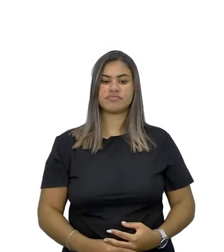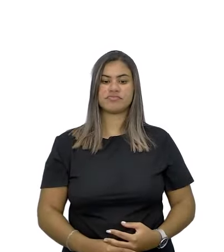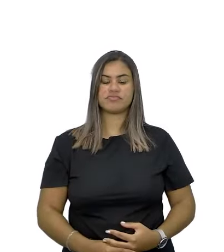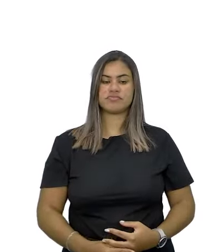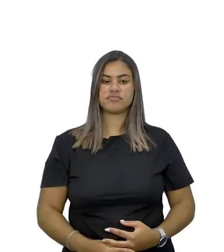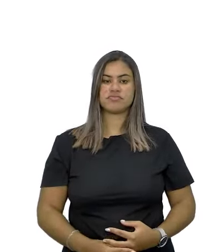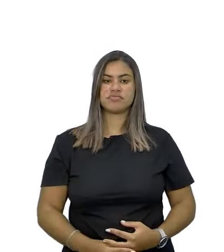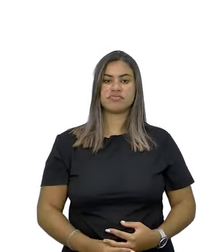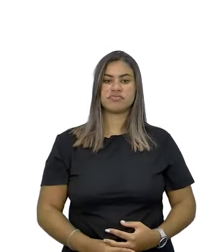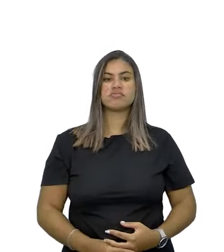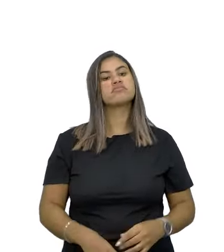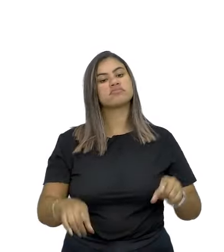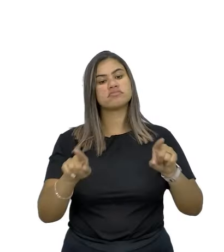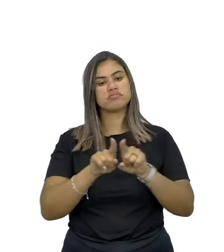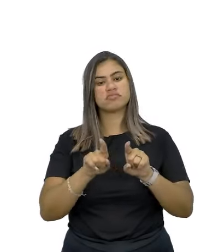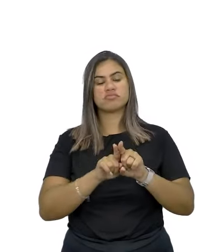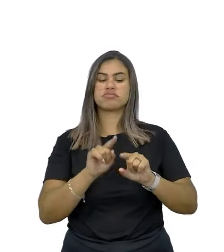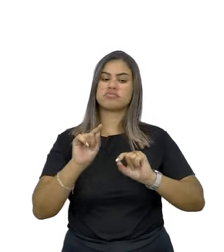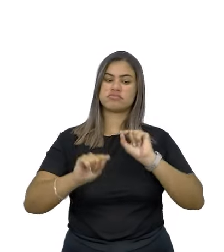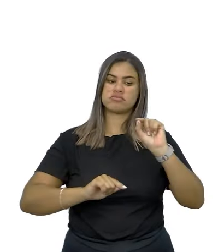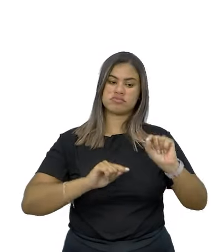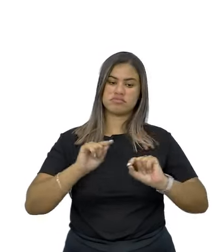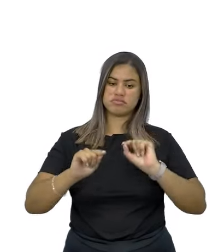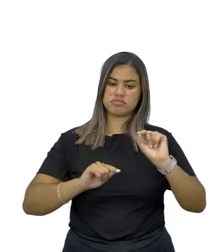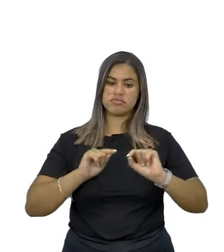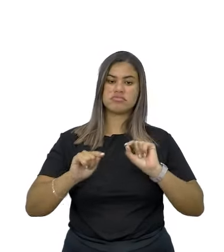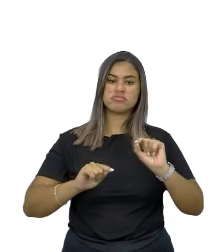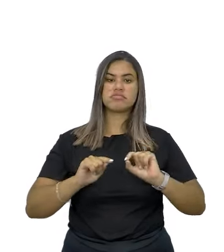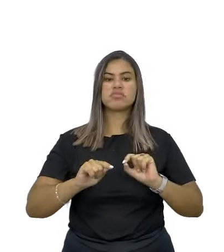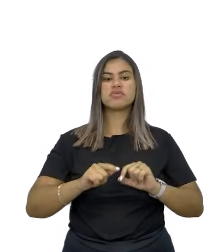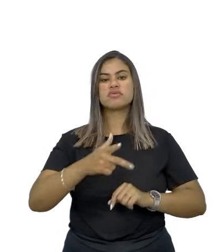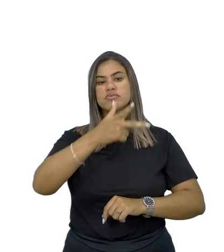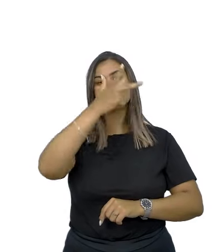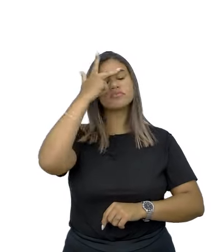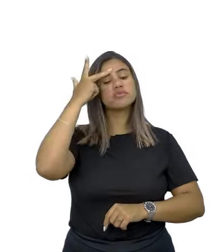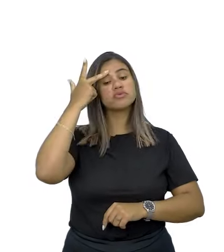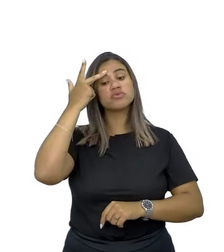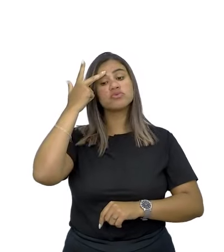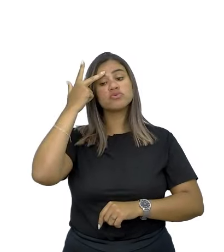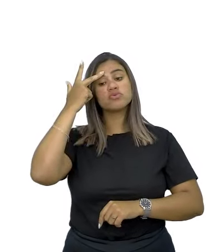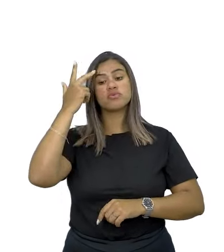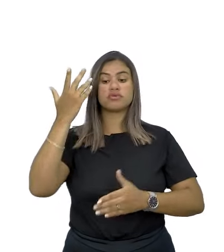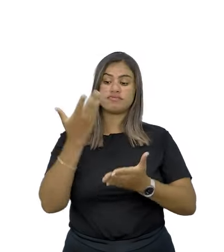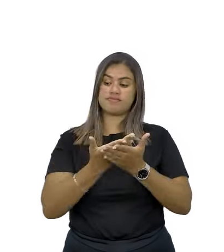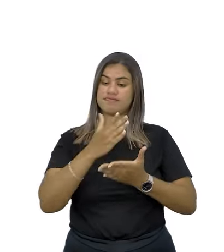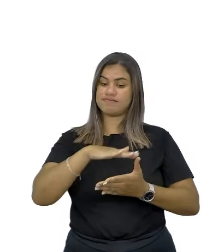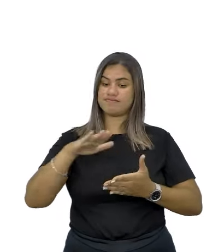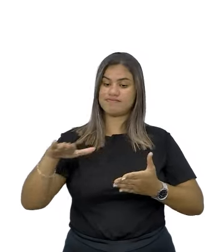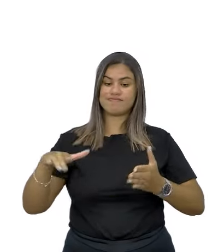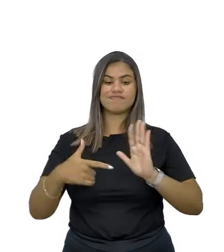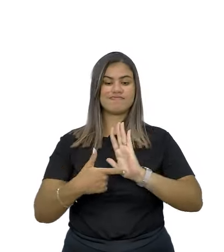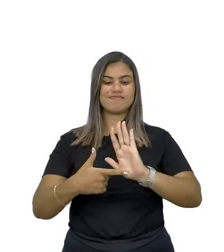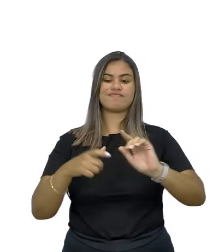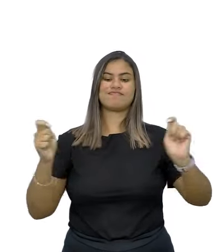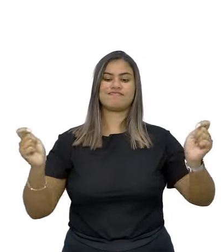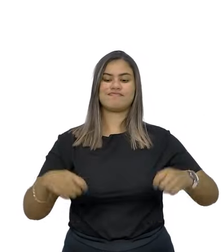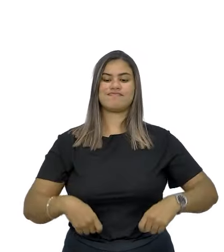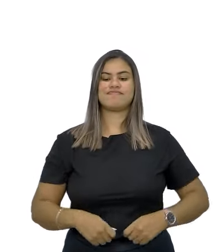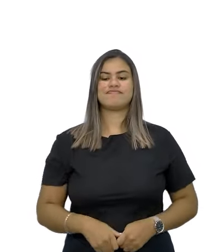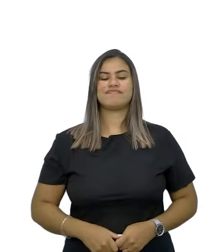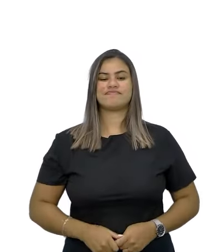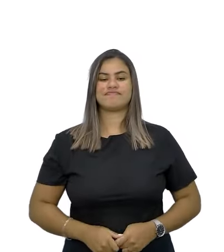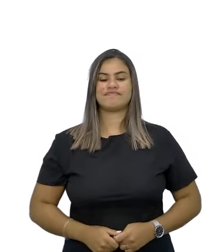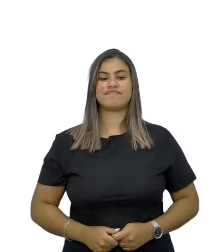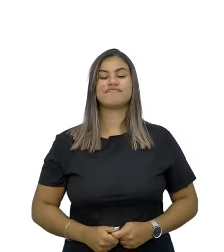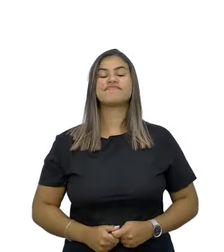assim como as dificuldades que, em geral, os estudantes, porventura, podem apresentar, tá bom? Então,